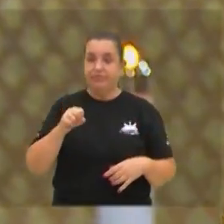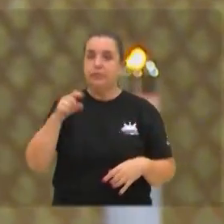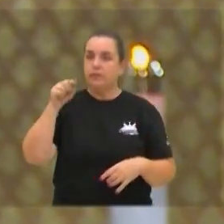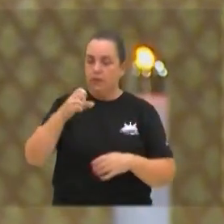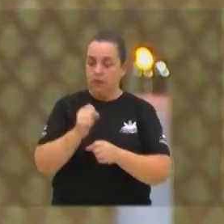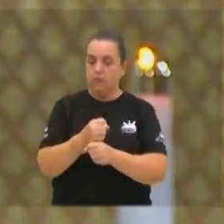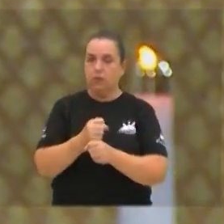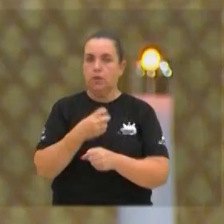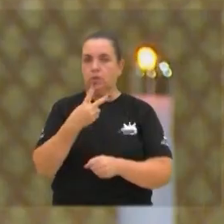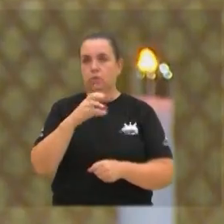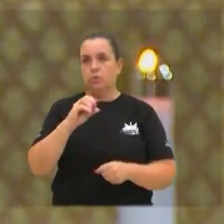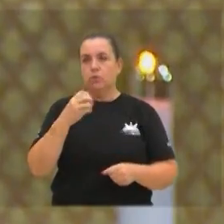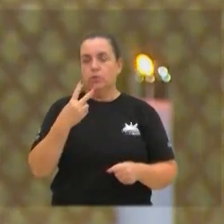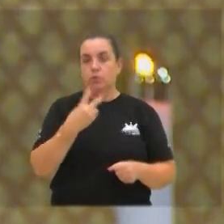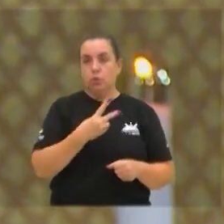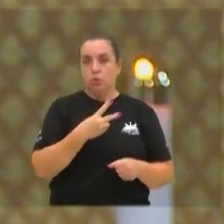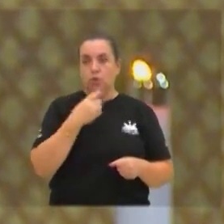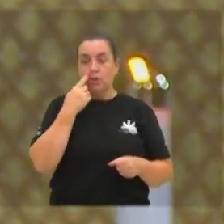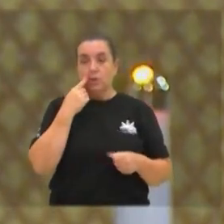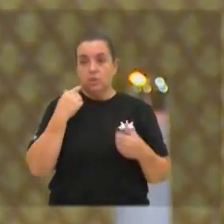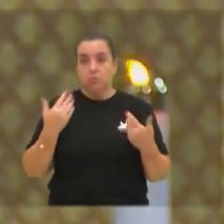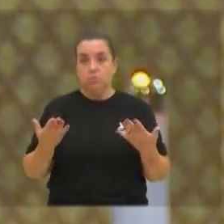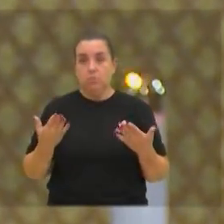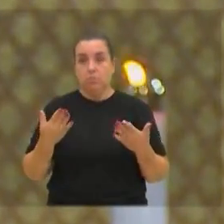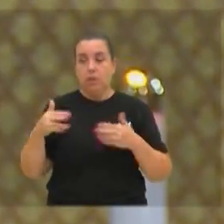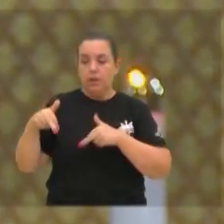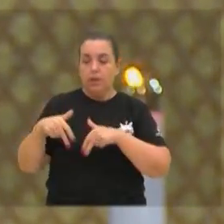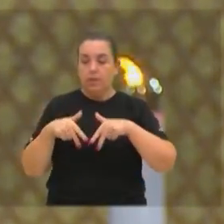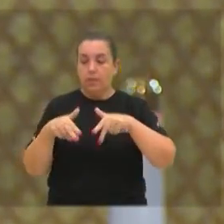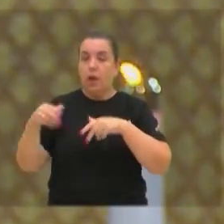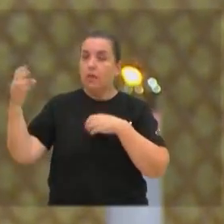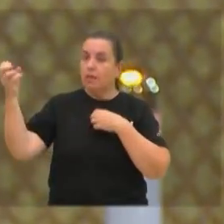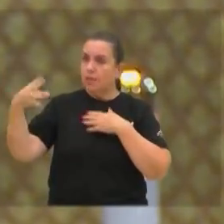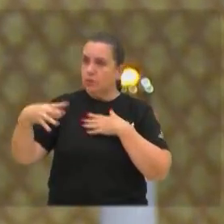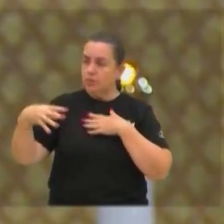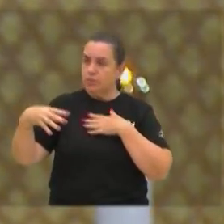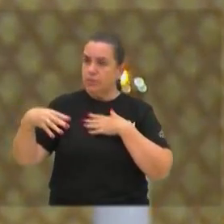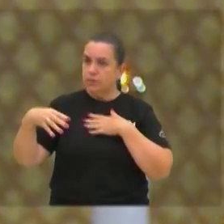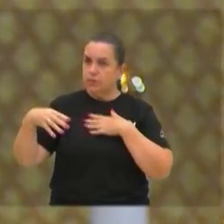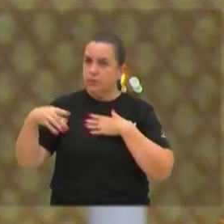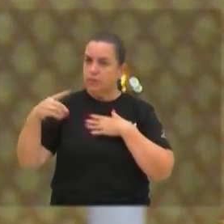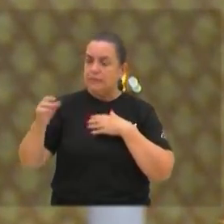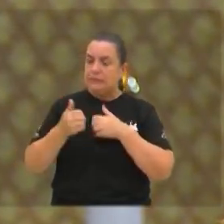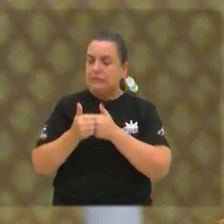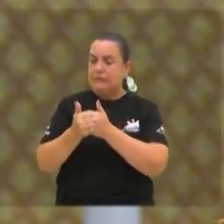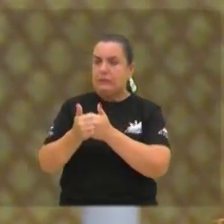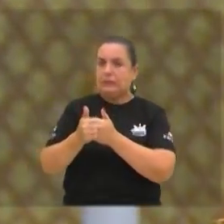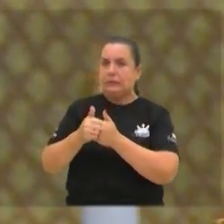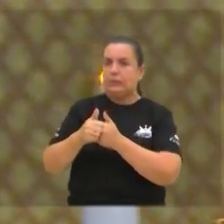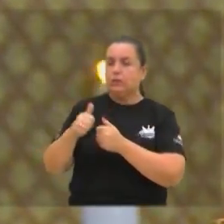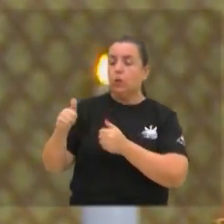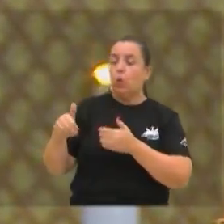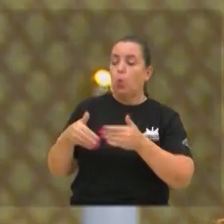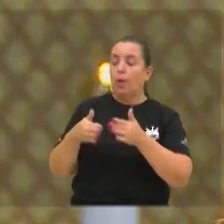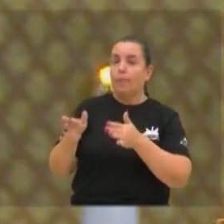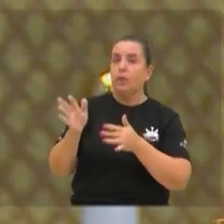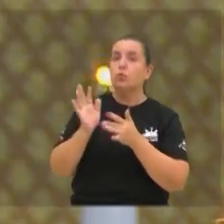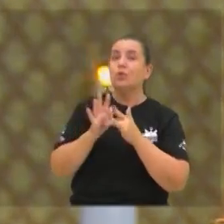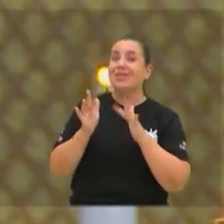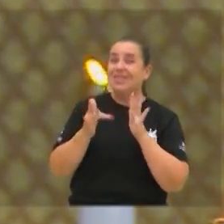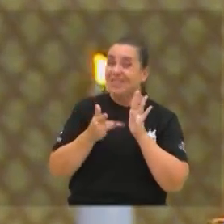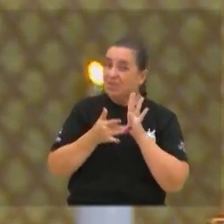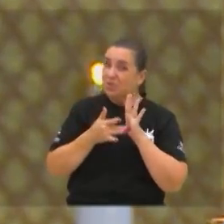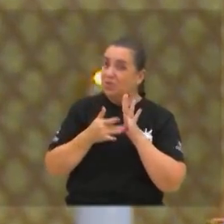ano de 2022, caminhar na luz, seguir os mesmos caminhos que